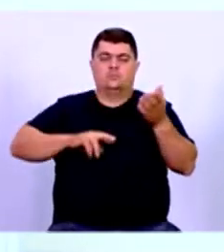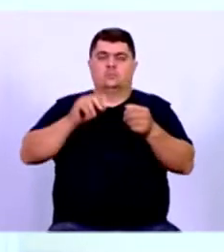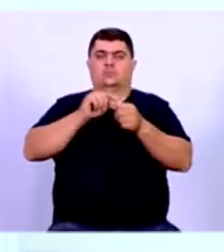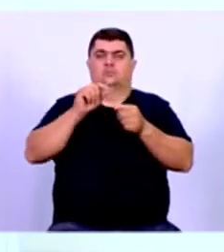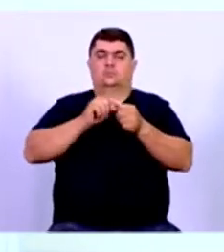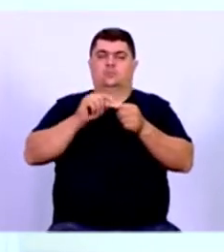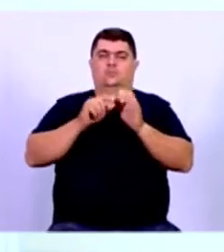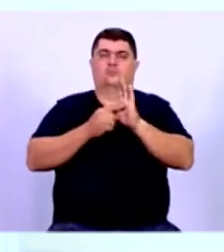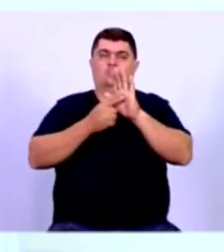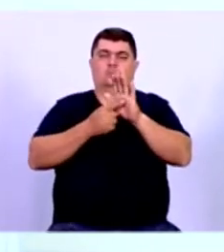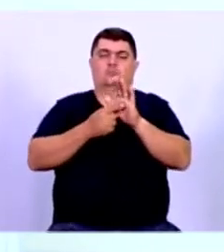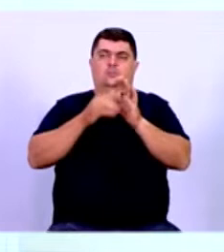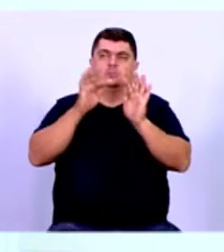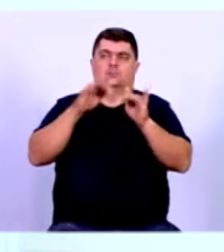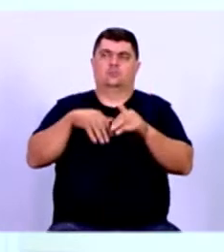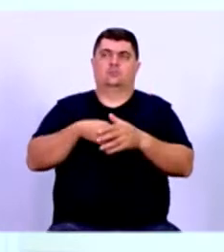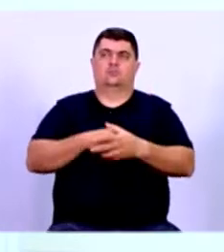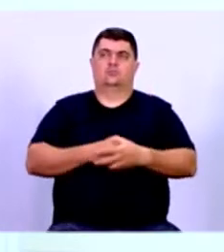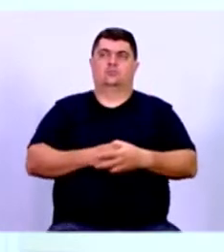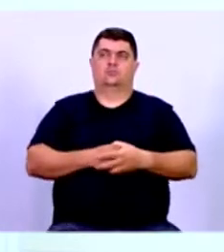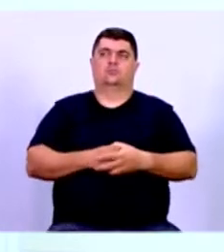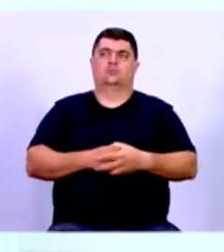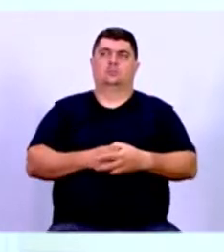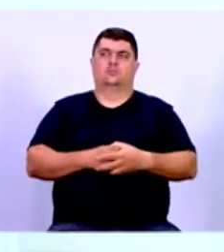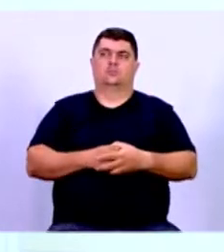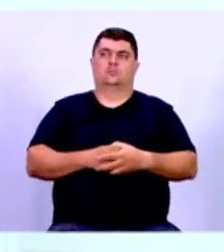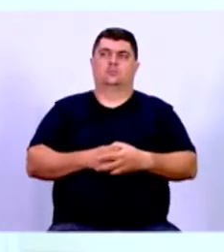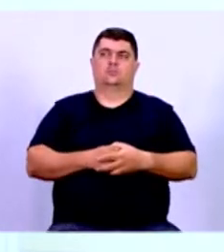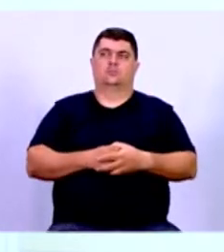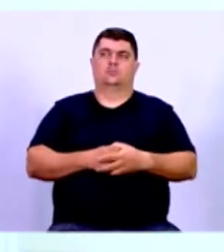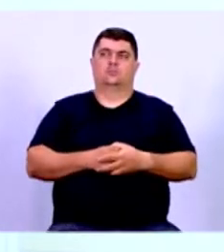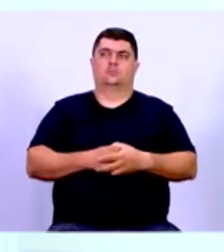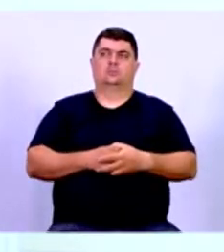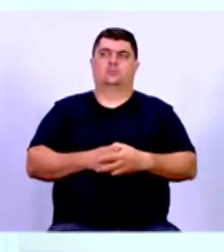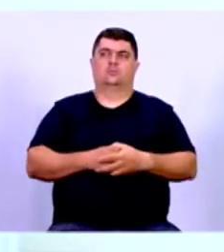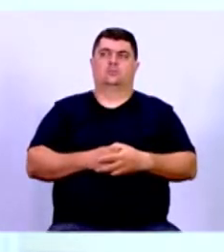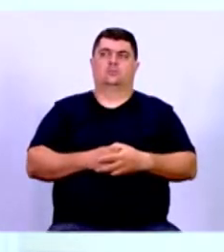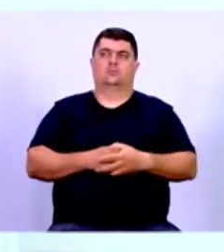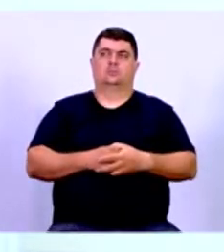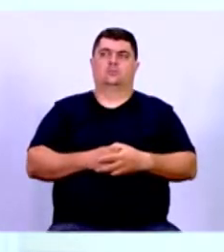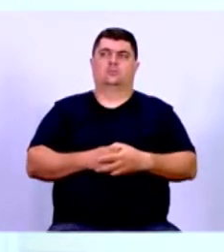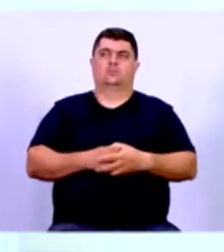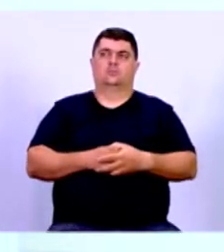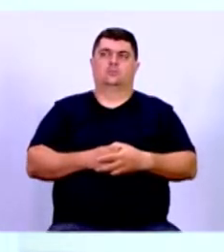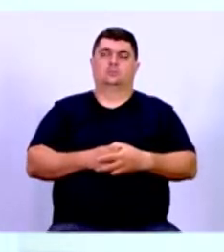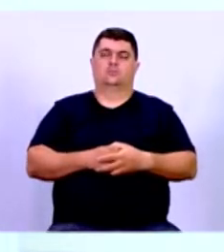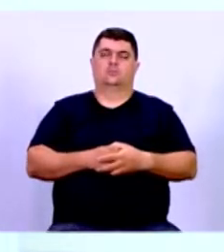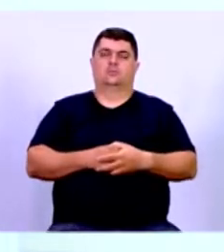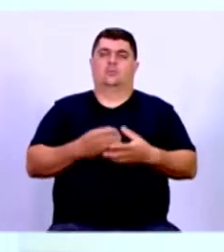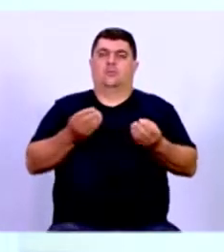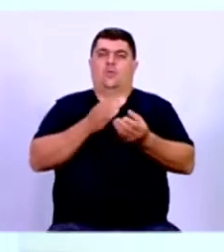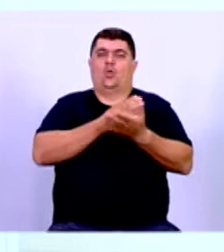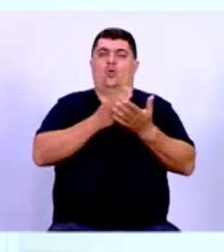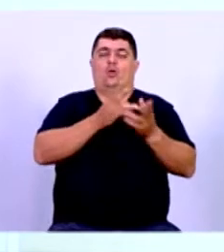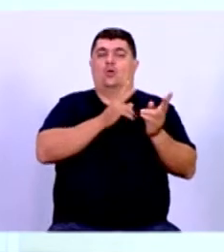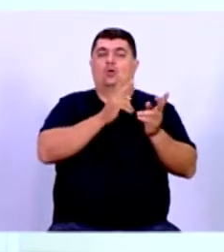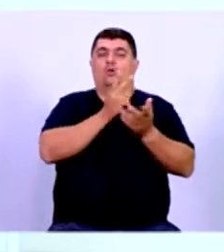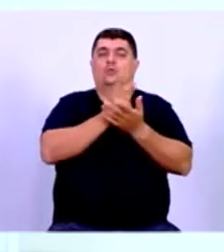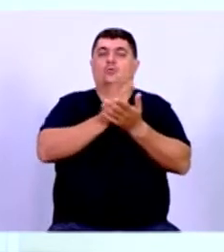devem apresentar ao final, como requisito, que vocês vão ver como que faz. Então, sem mais delongas, vamos ver o que a